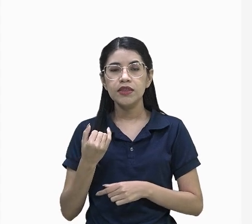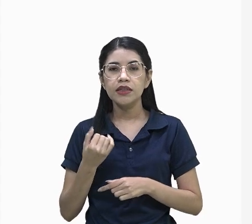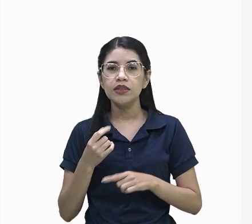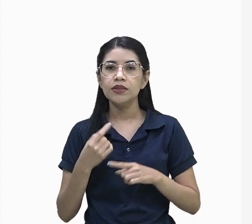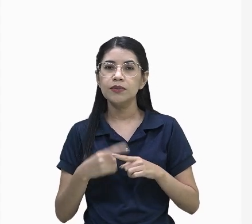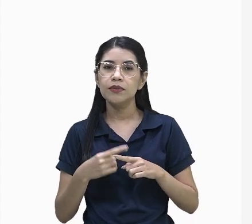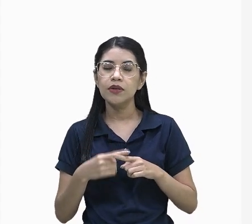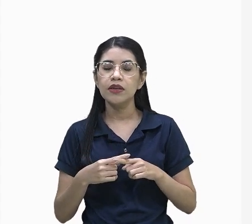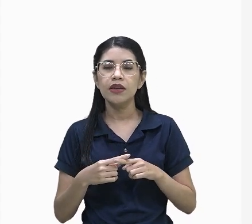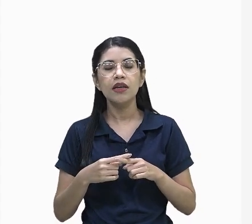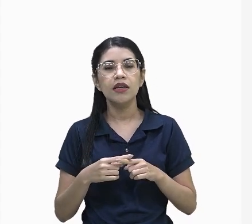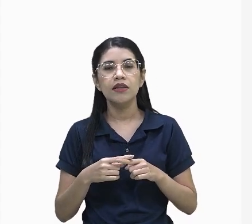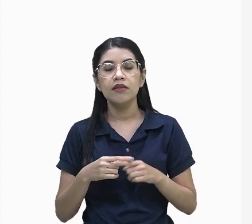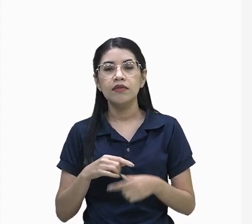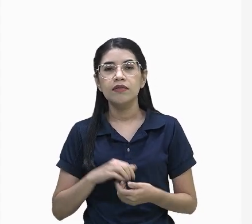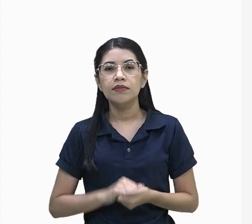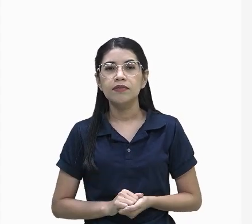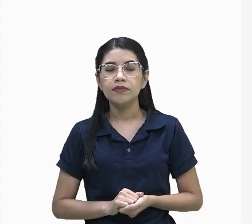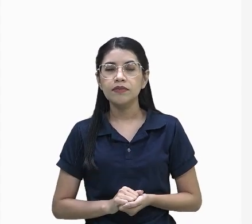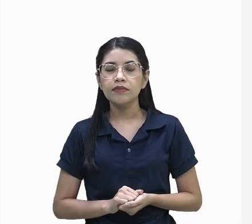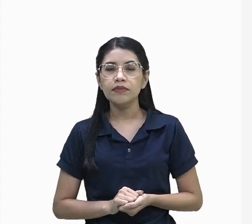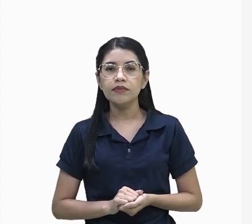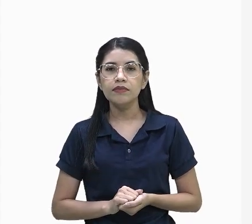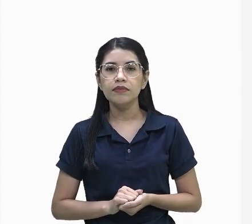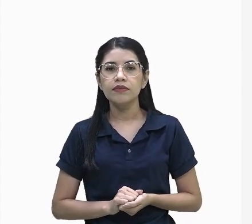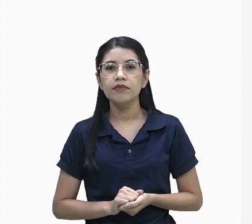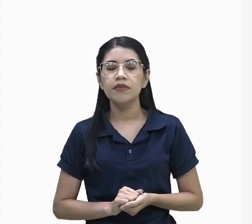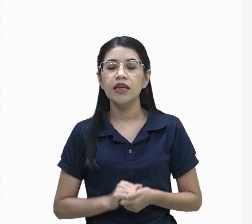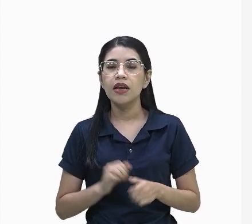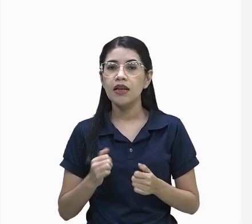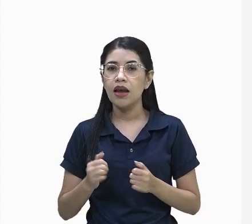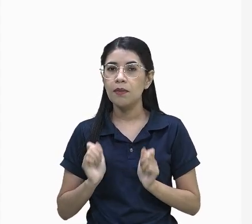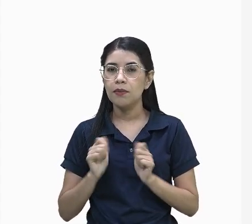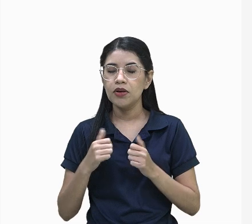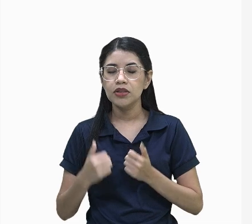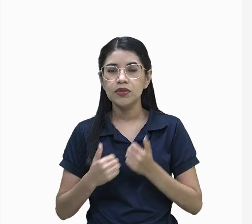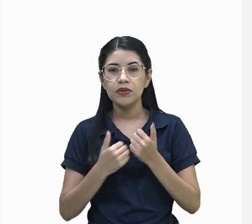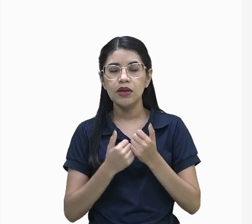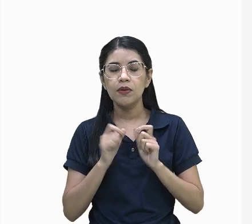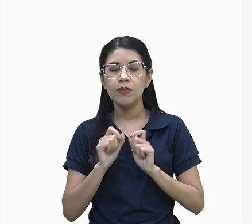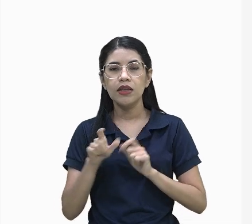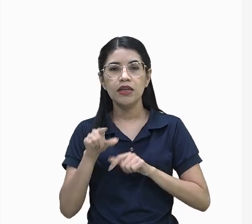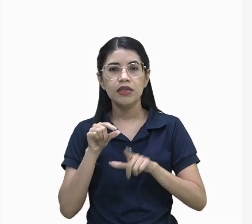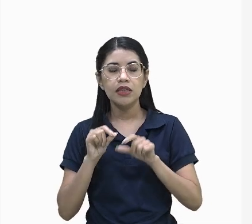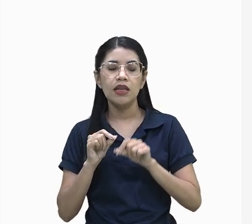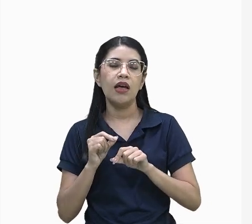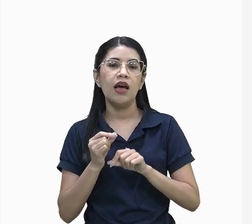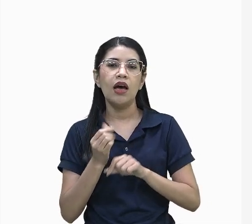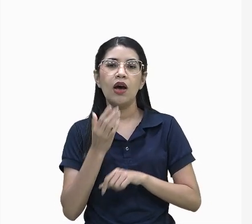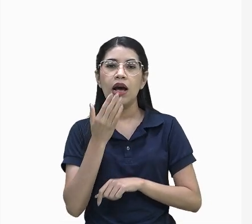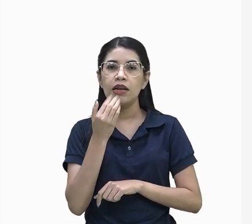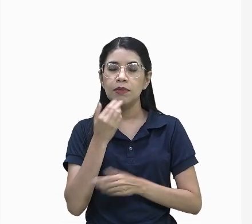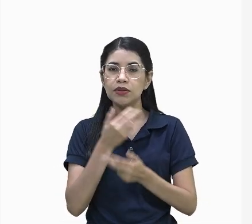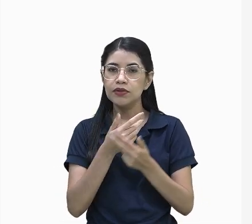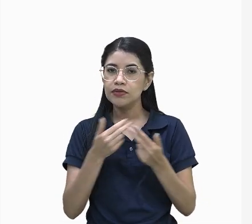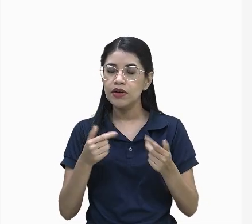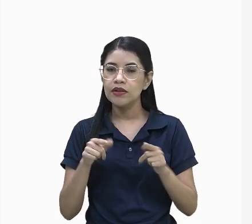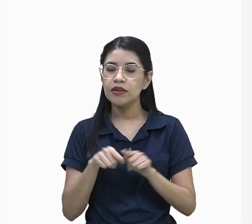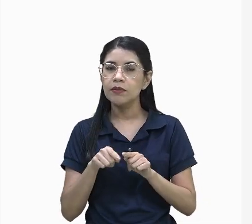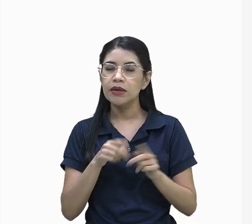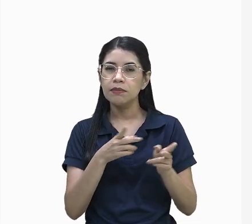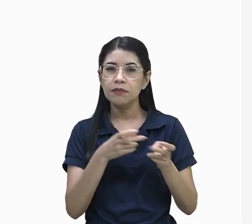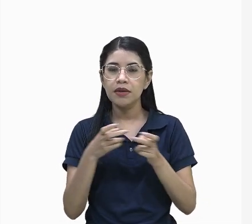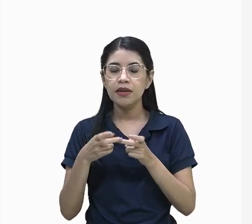desse órgão sensorial. Ele vai auxiliar na seleção de alimentos e na percepção de